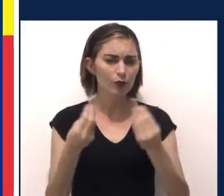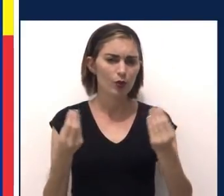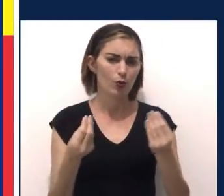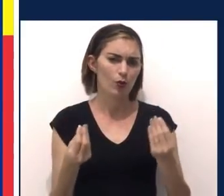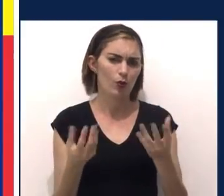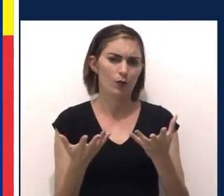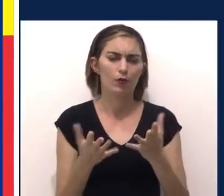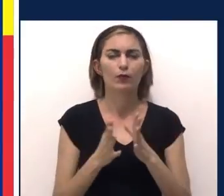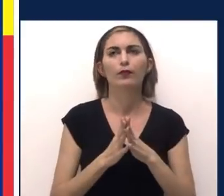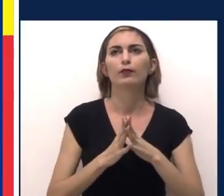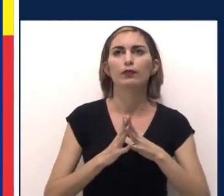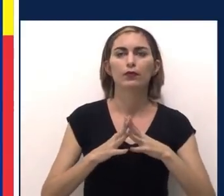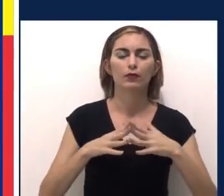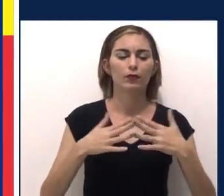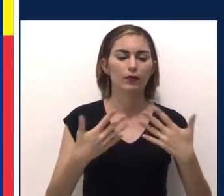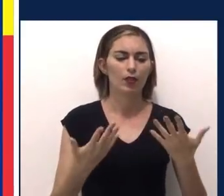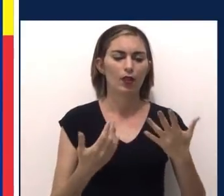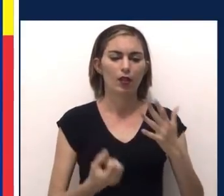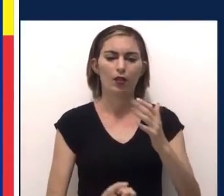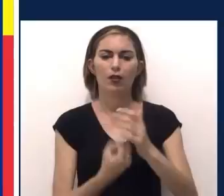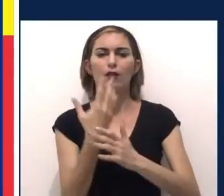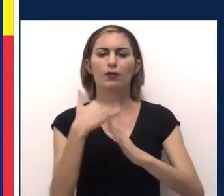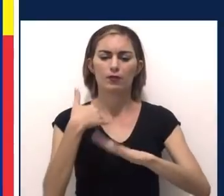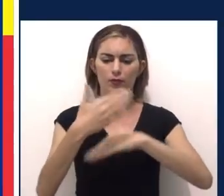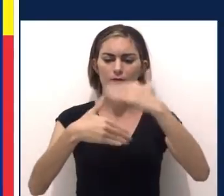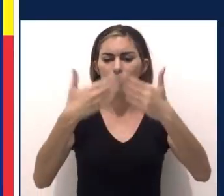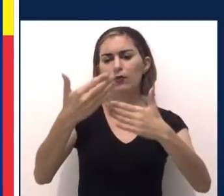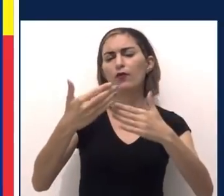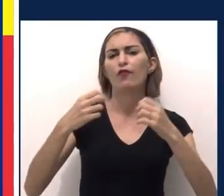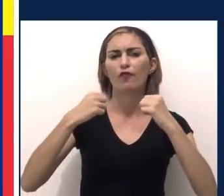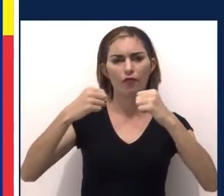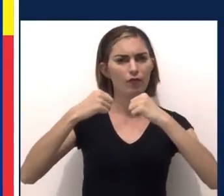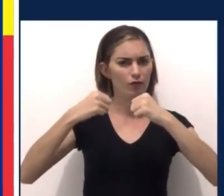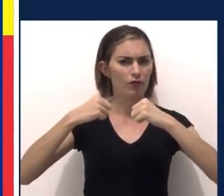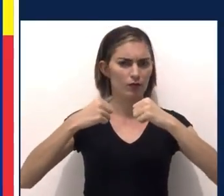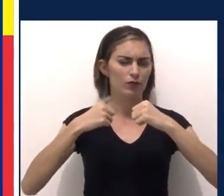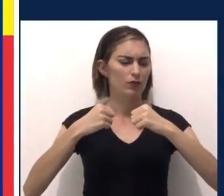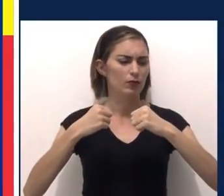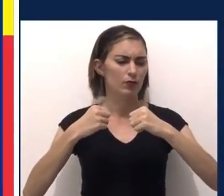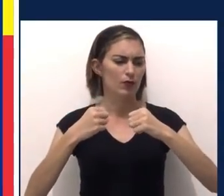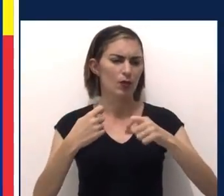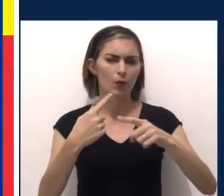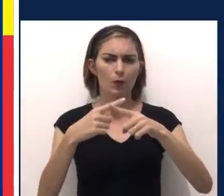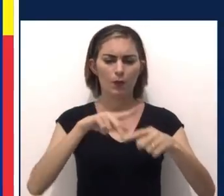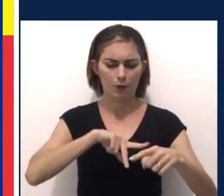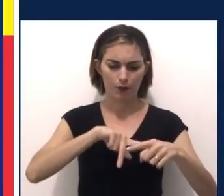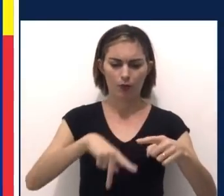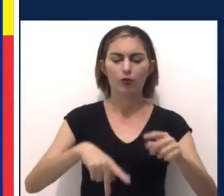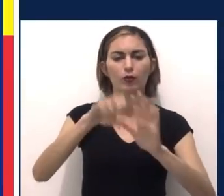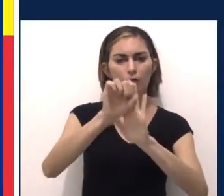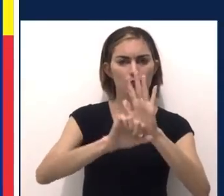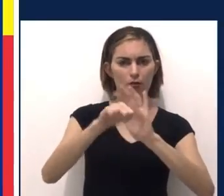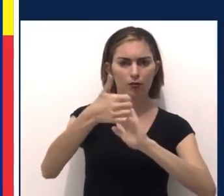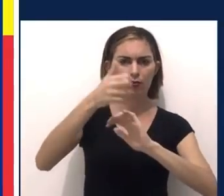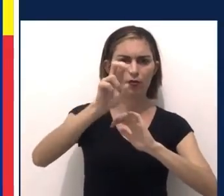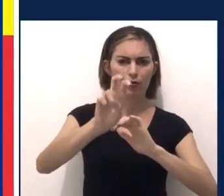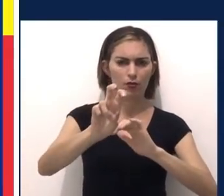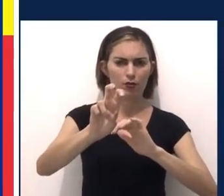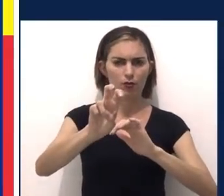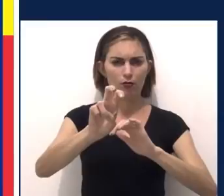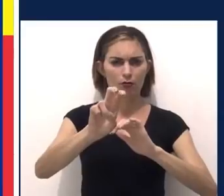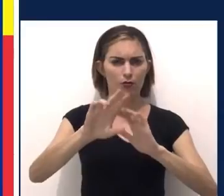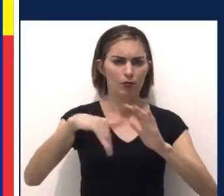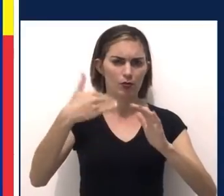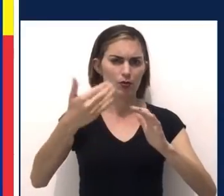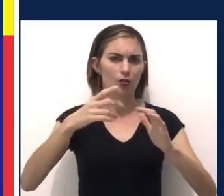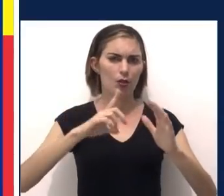Contudo, com o crescente fortalecimento de Portugal no século XV,